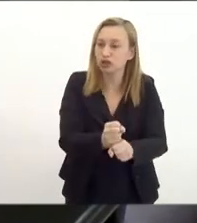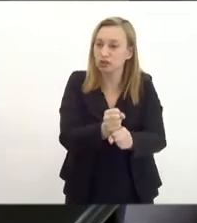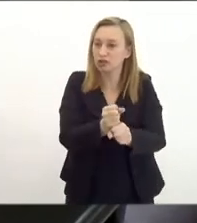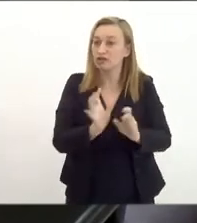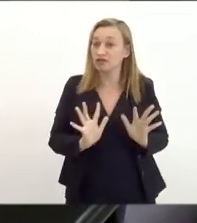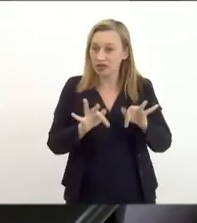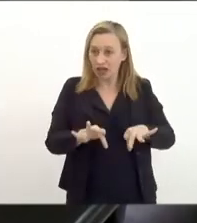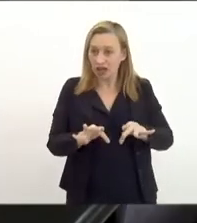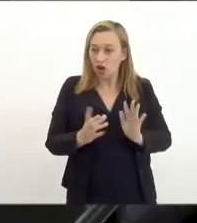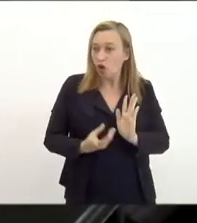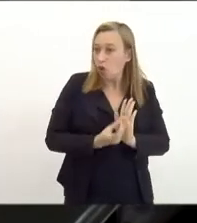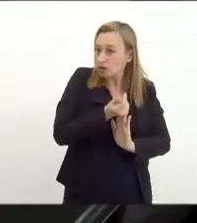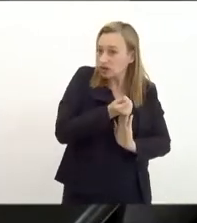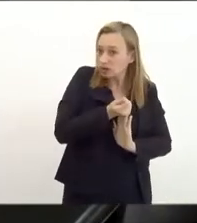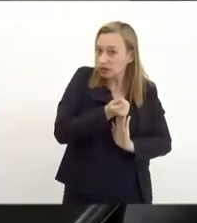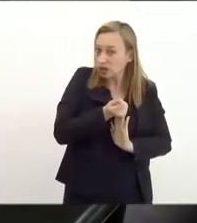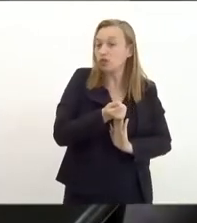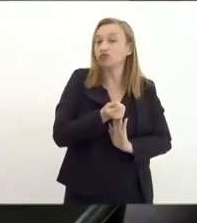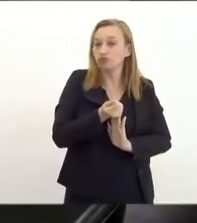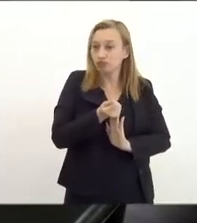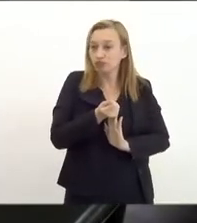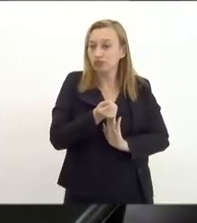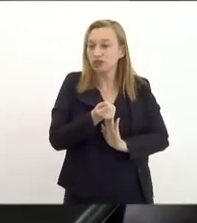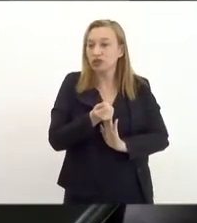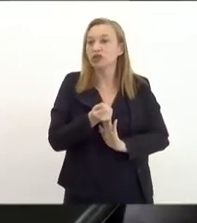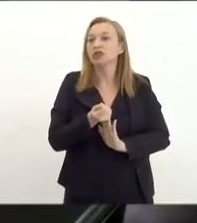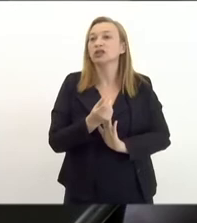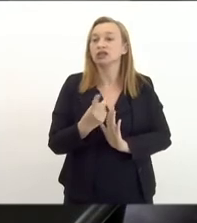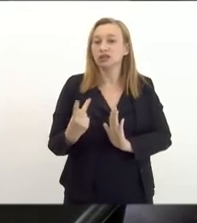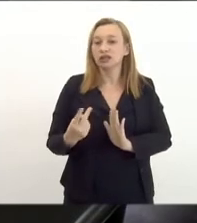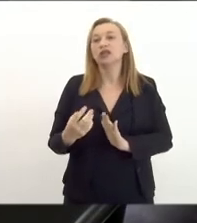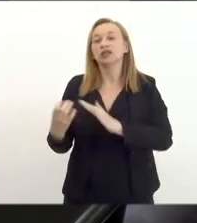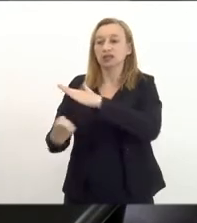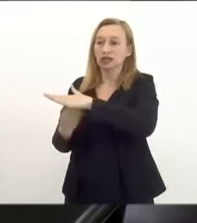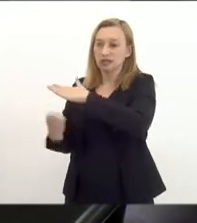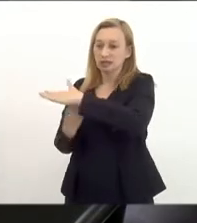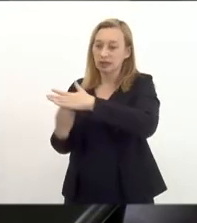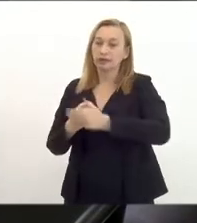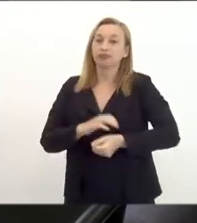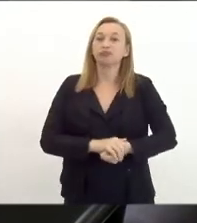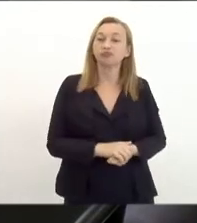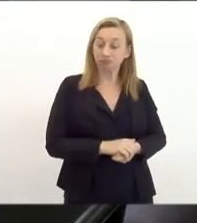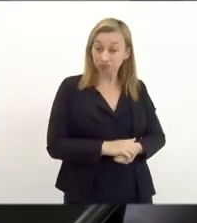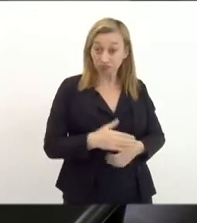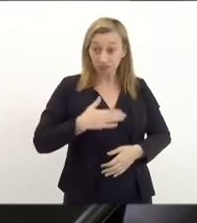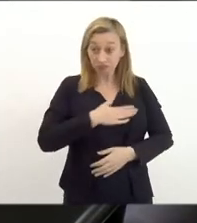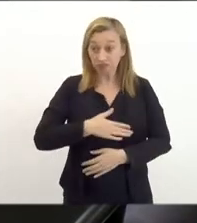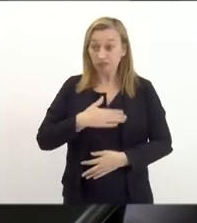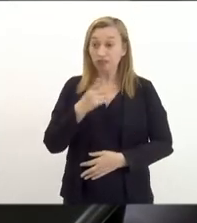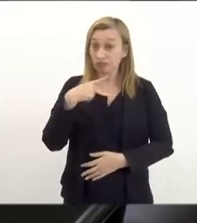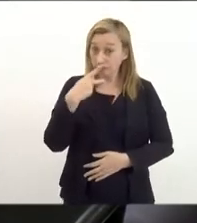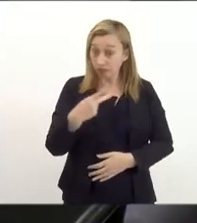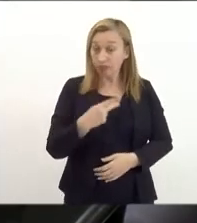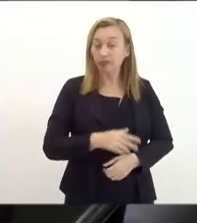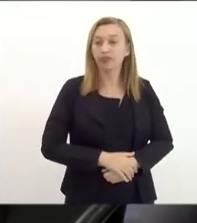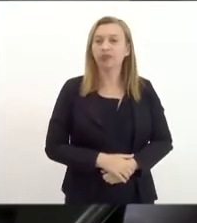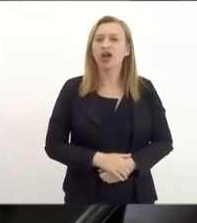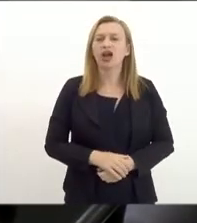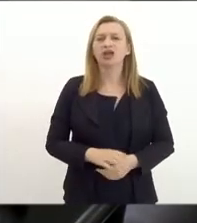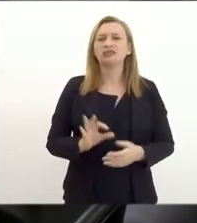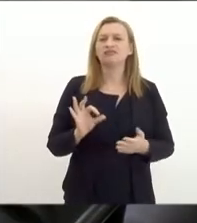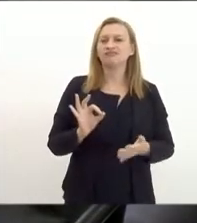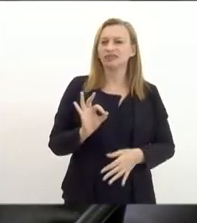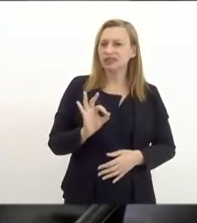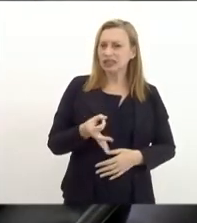e orçamentário e financeiro dessa respectivas empresas aqui eu gostaria de fazer uma ressalva basicamente